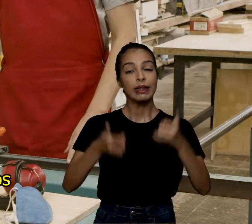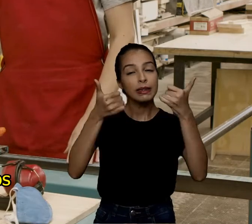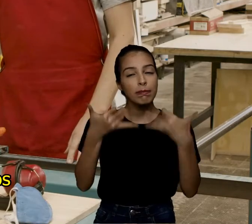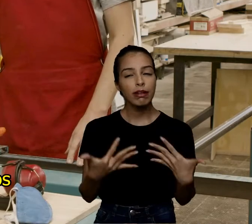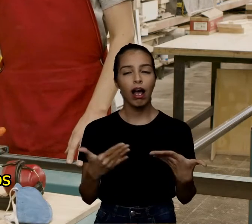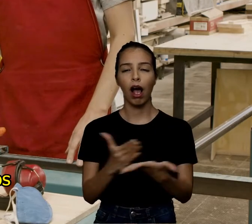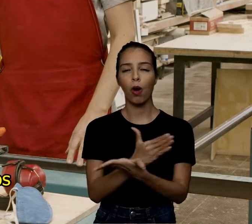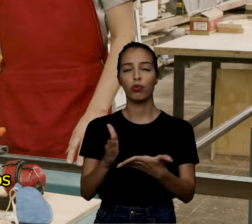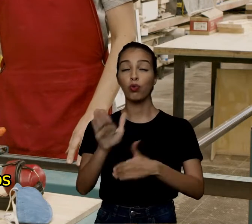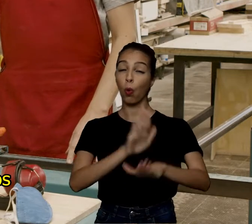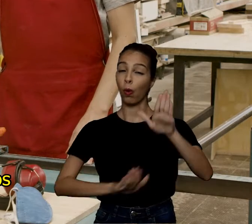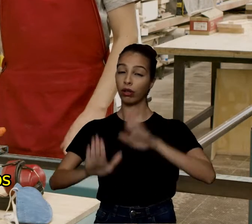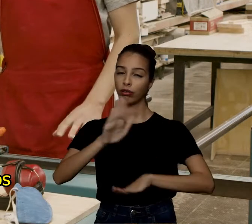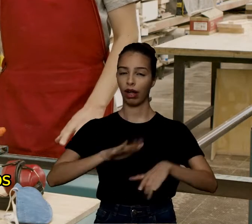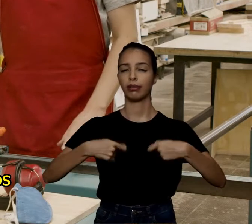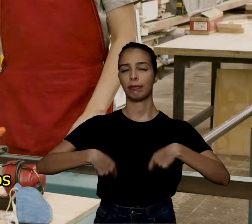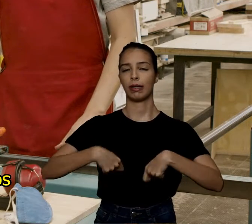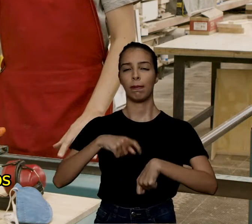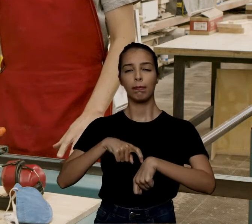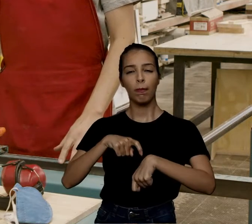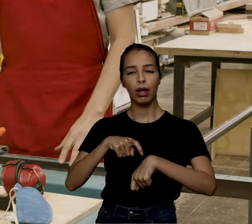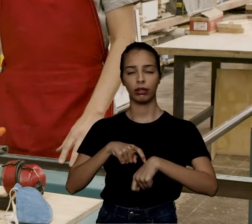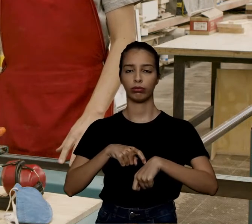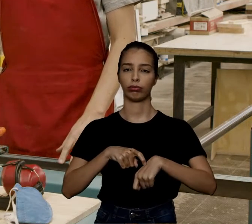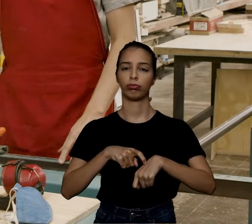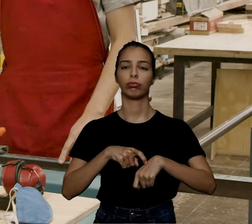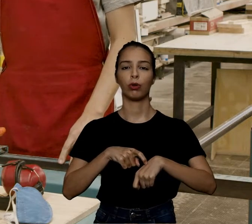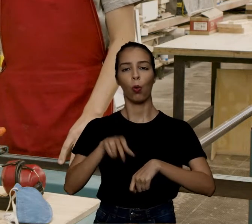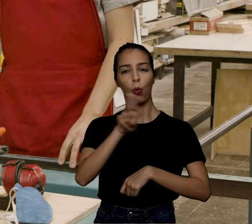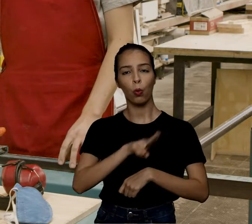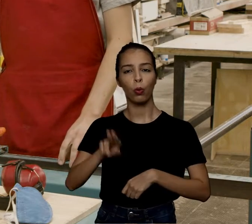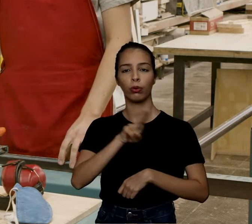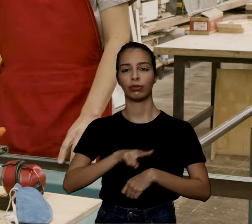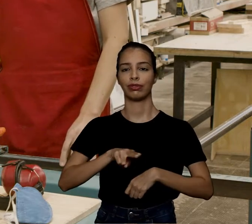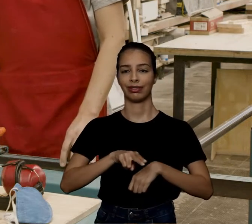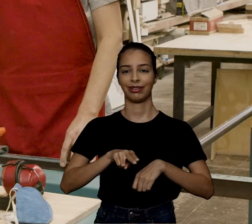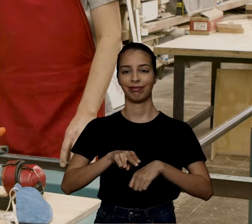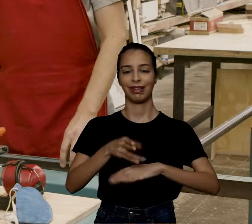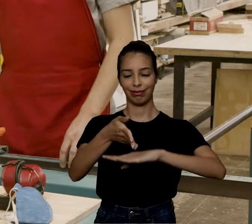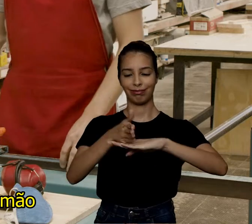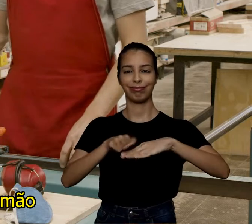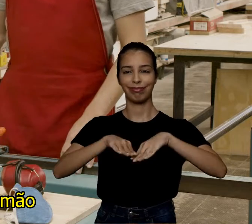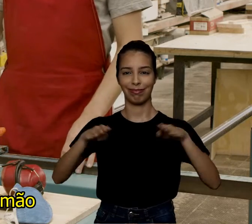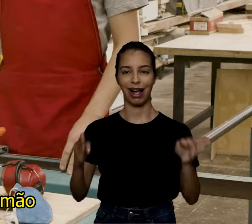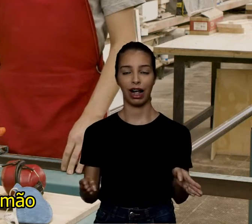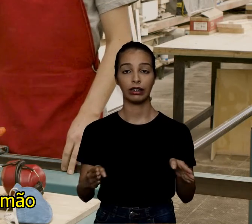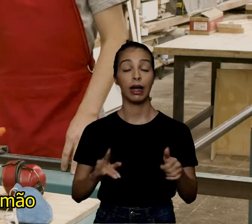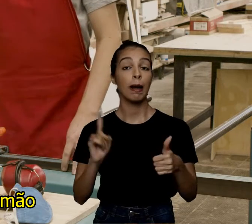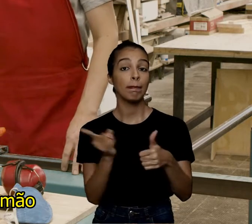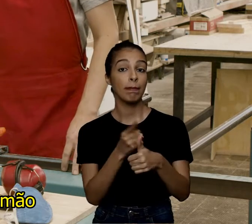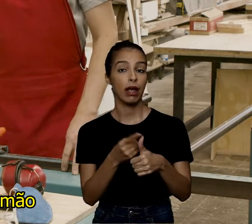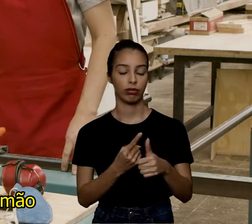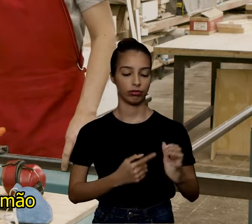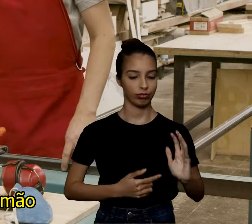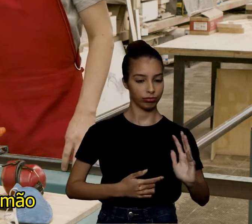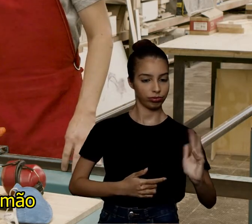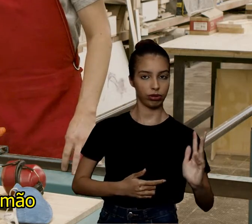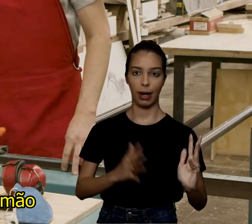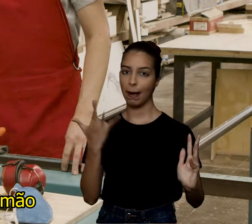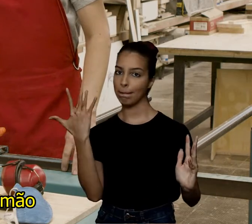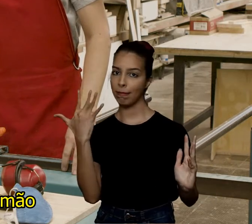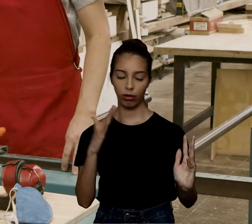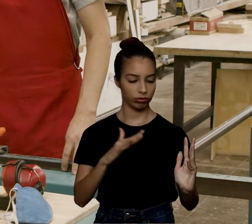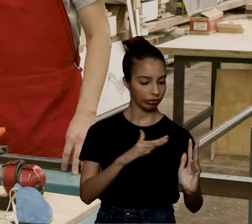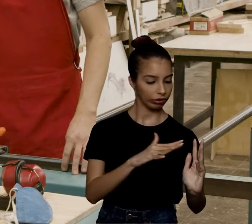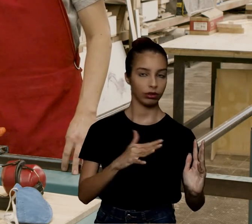Vou explicar só alguns cuidados que a gente tem que tomar quando está cortando com essa máquina. O primeiro deles é que a gente nunca vai colocar a